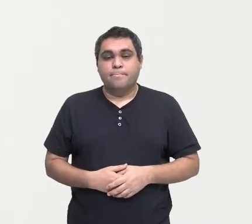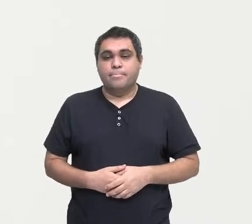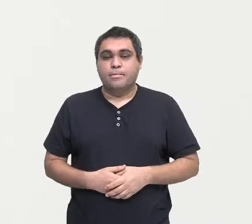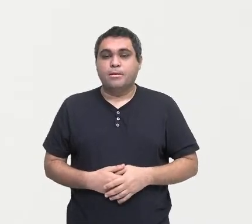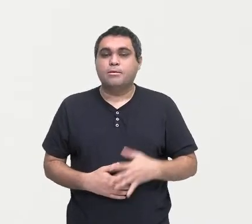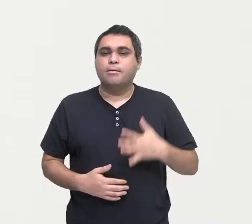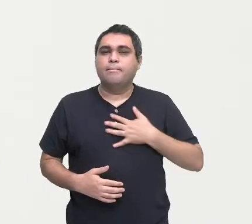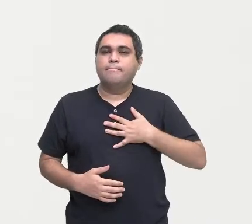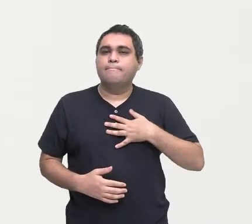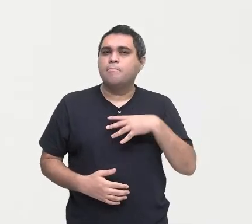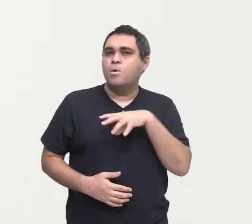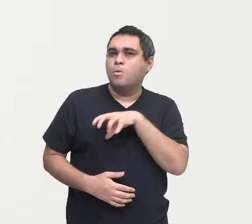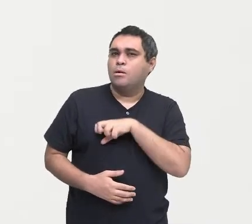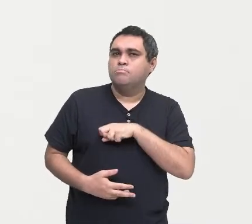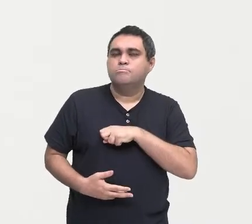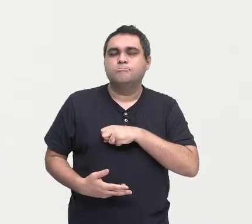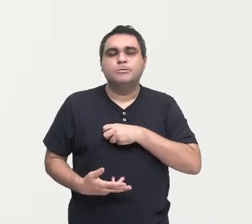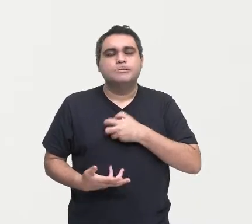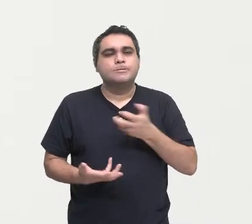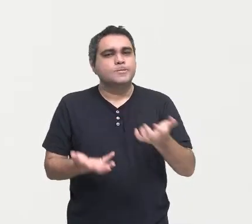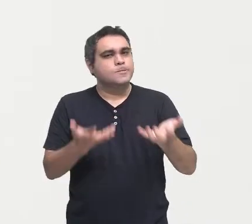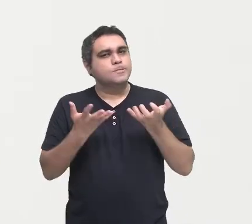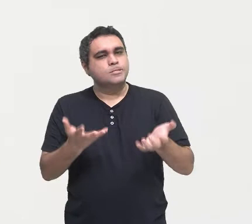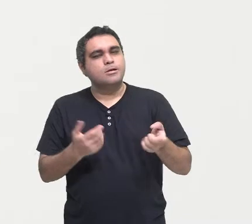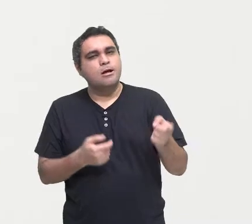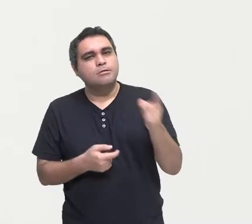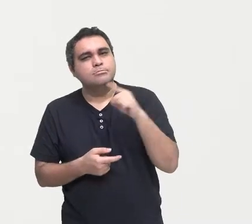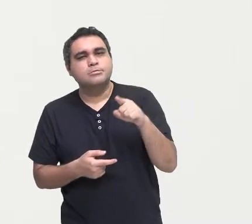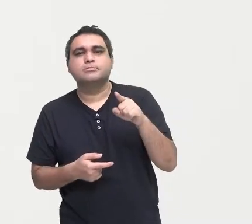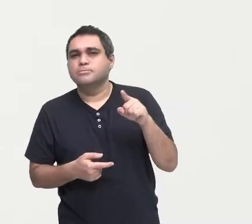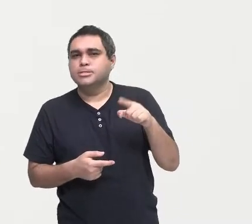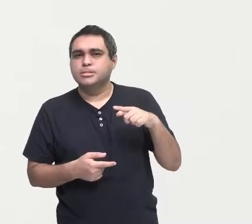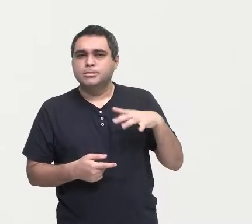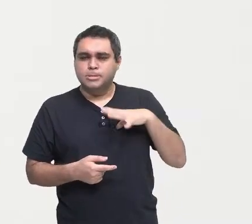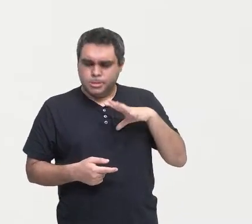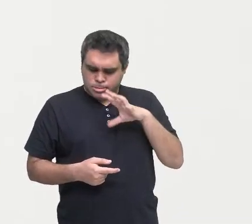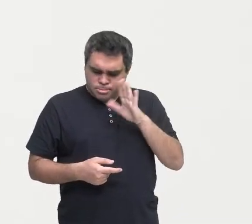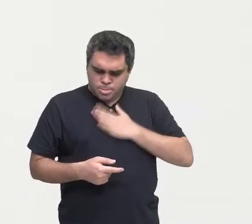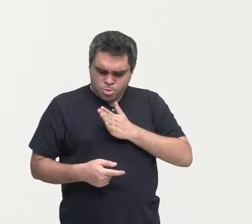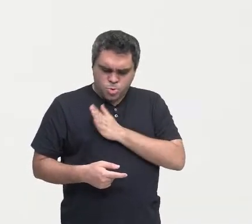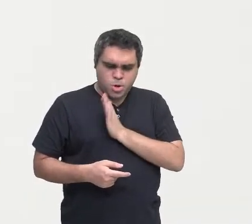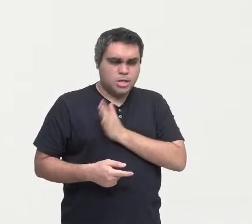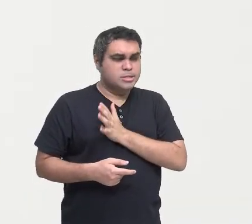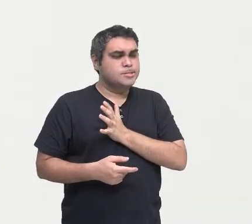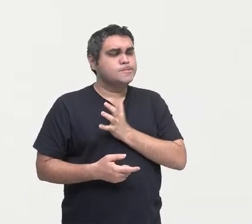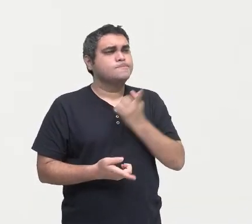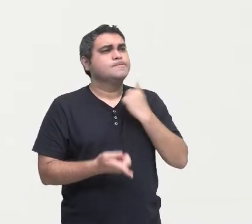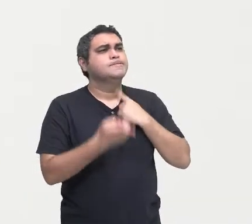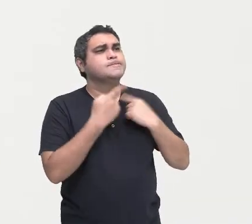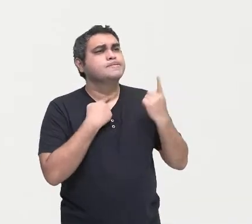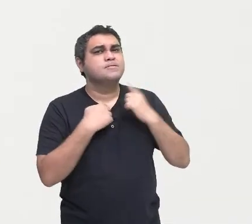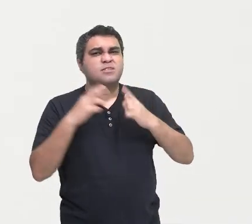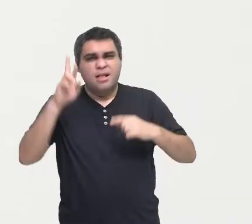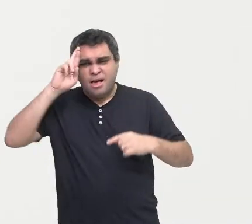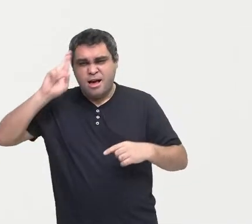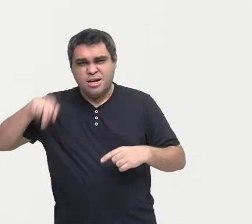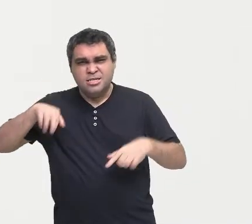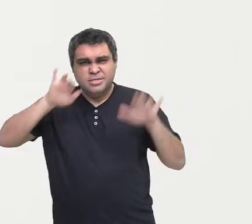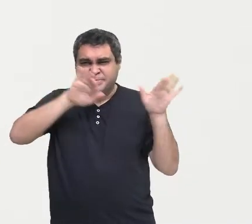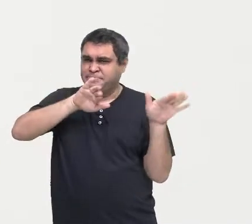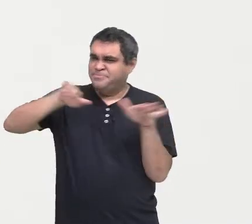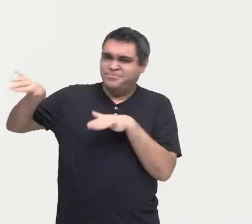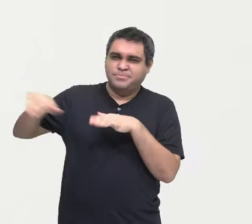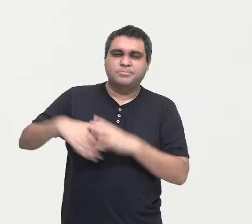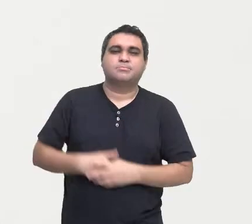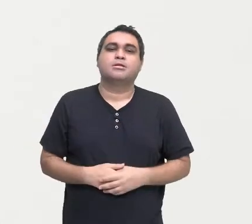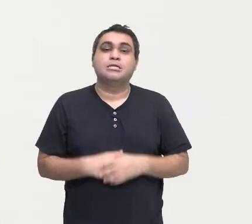Meu amor, tanto vos quero, que deseja o coração 1000 coisas contra a razão. Porque se vos não